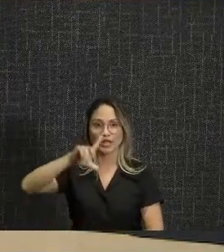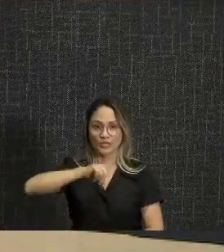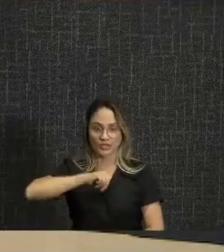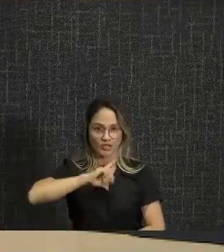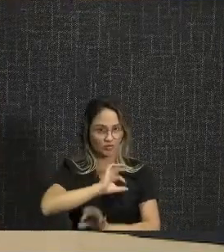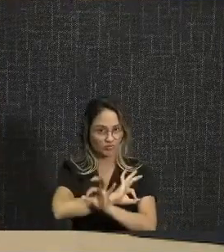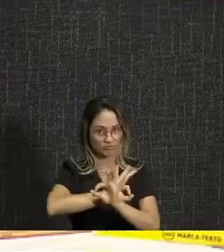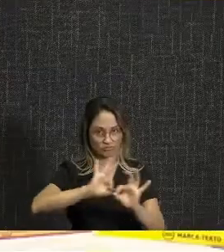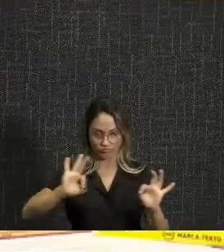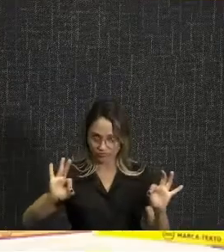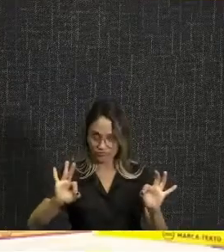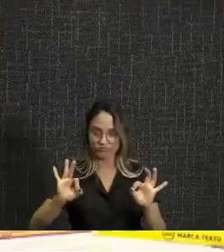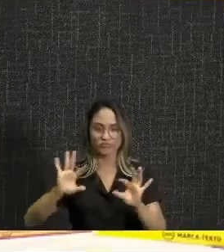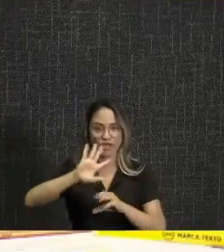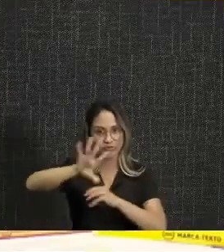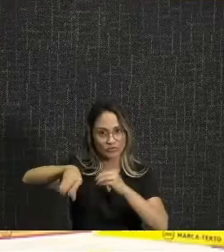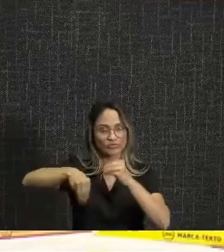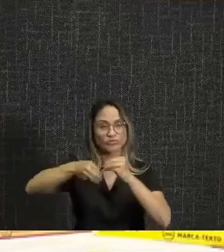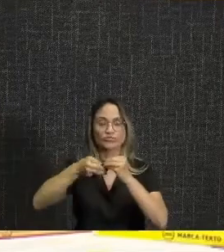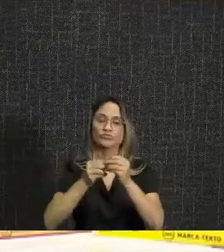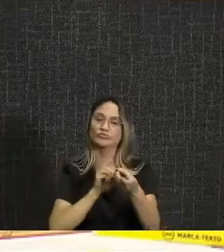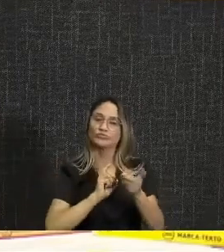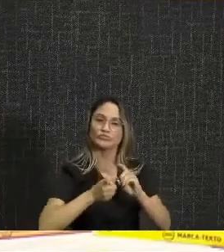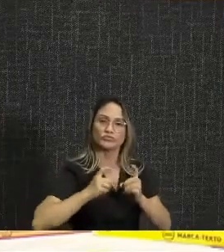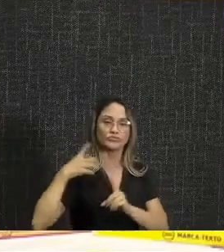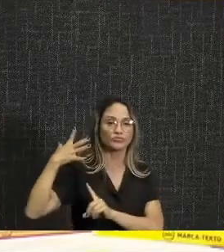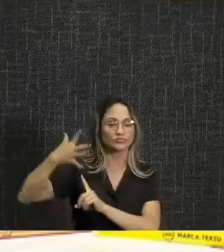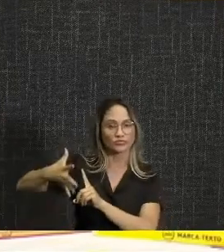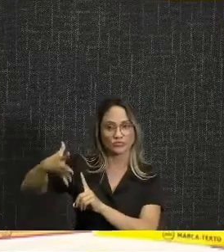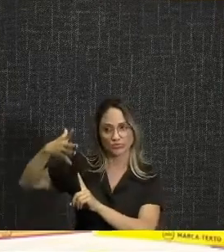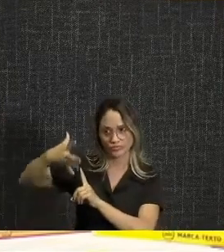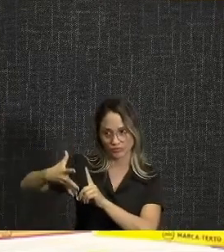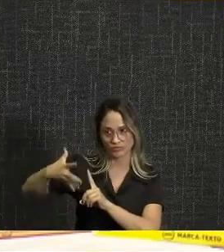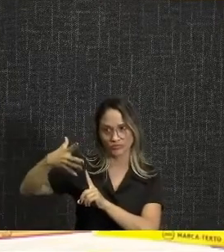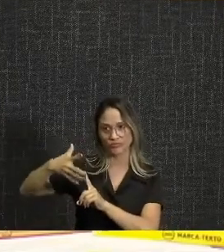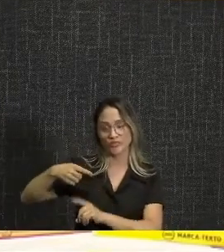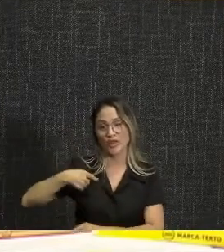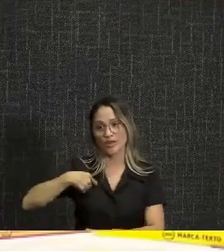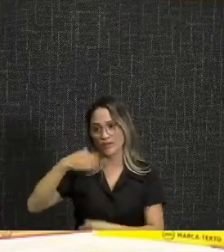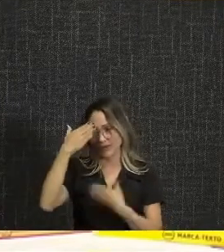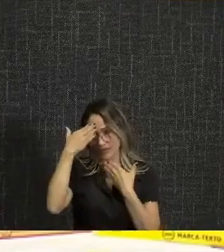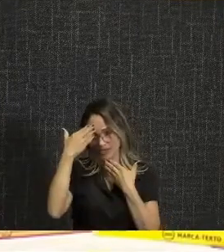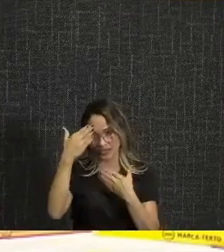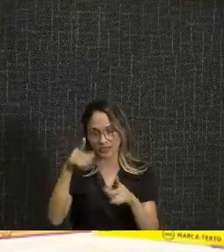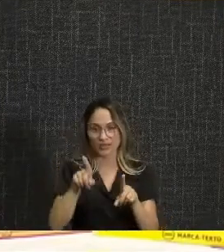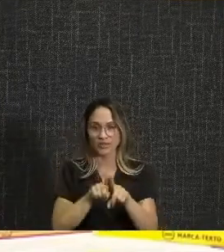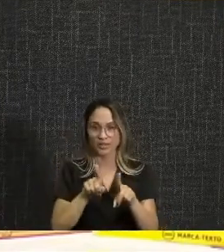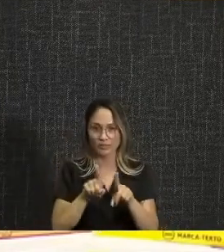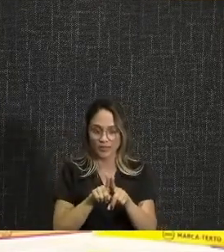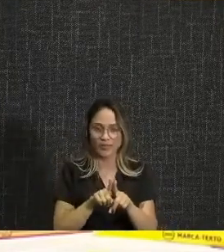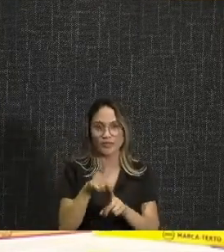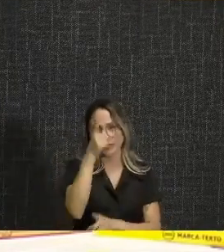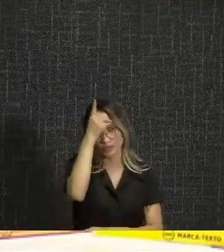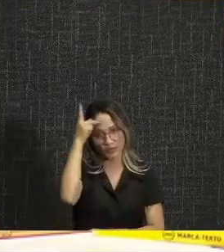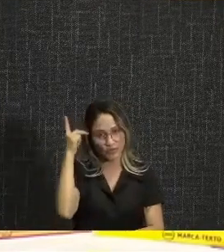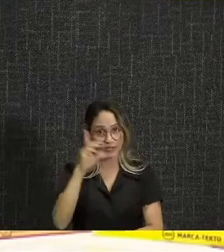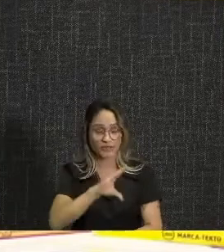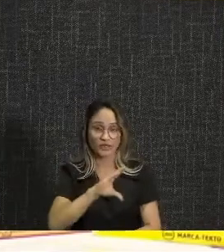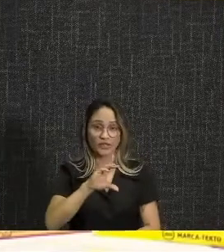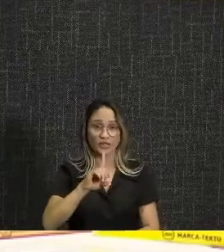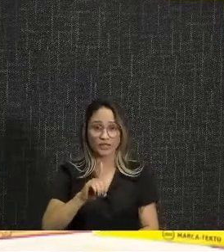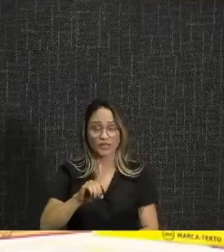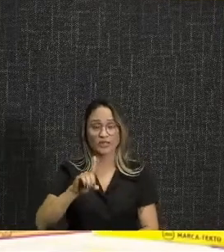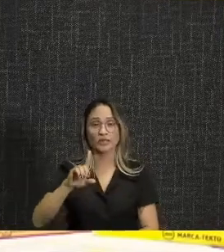os nossos debates, para as nossas palestras. Aliás, deixa eu agradecer aqui também a nossa audiência, o pessoal da CDL de Ipu,